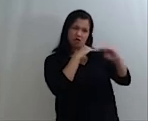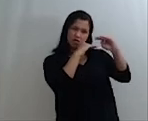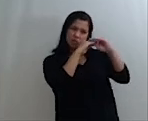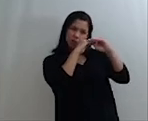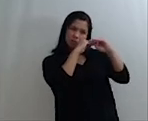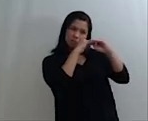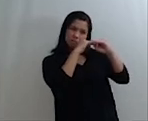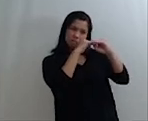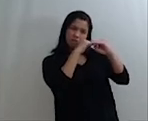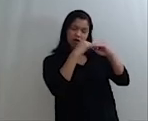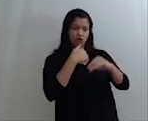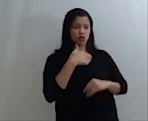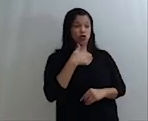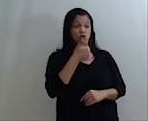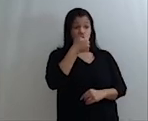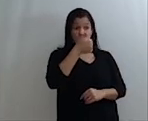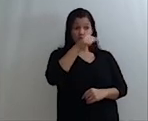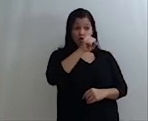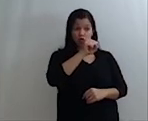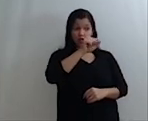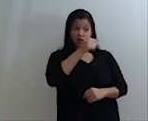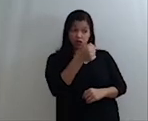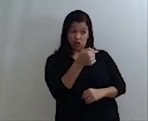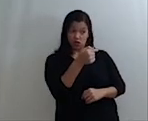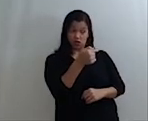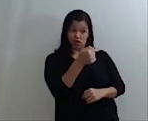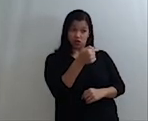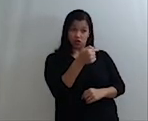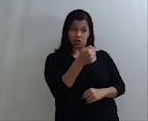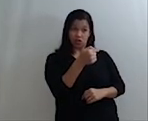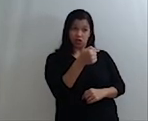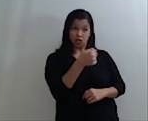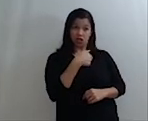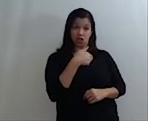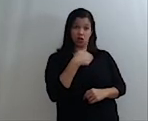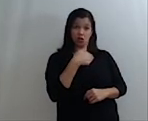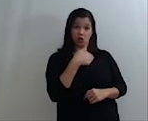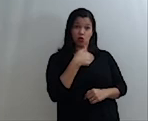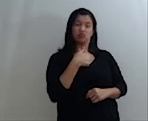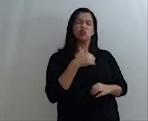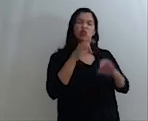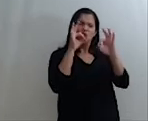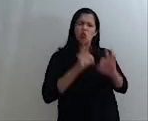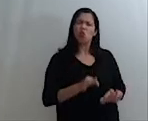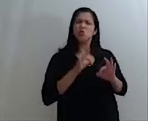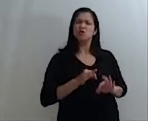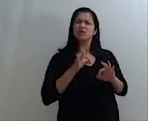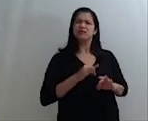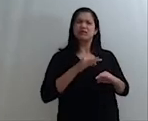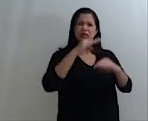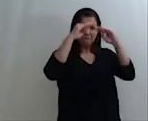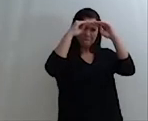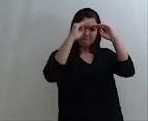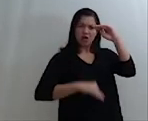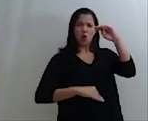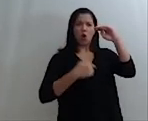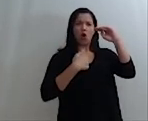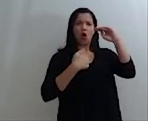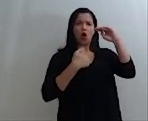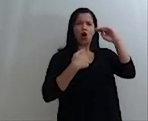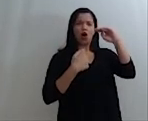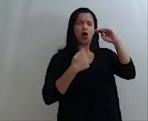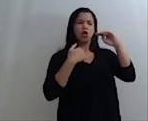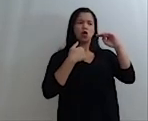tinha 1,87 e que a o o o acusado certamente era era mais baixo né Só que essa